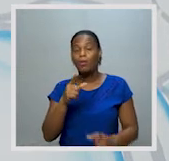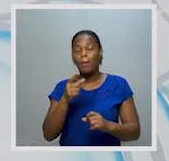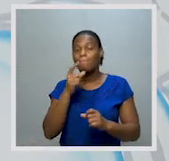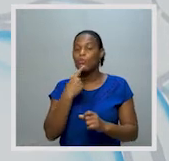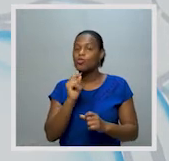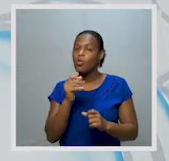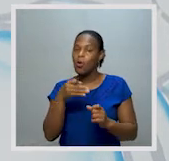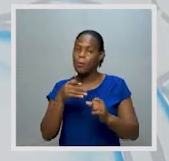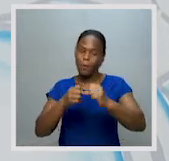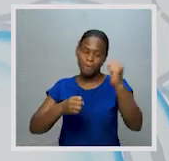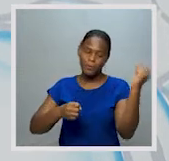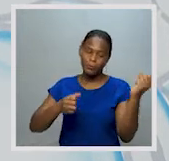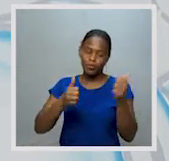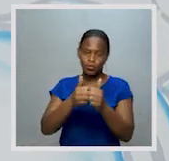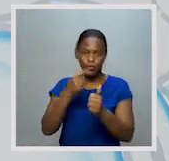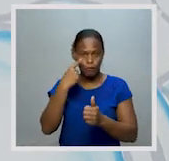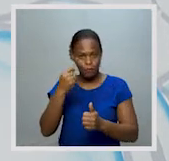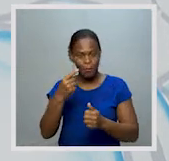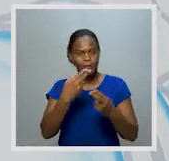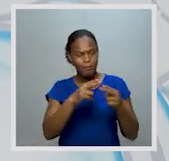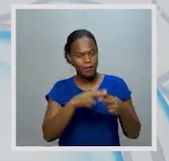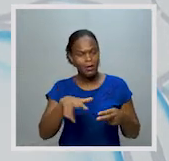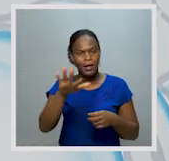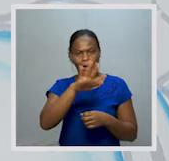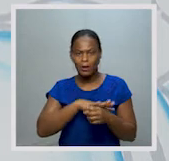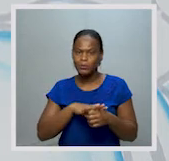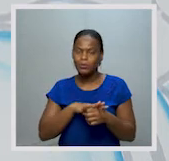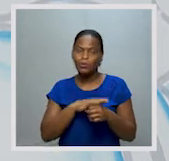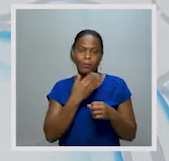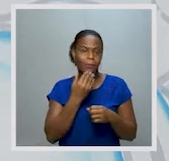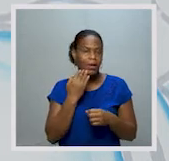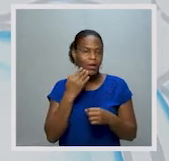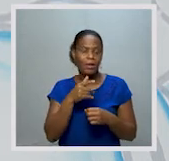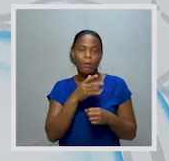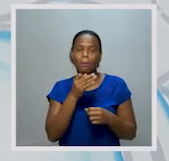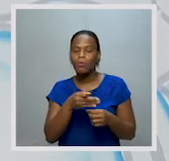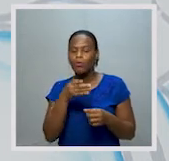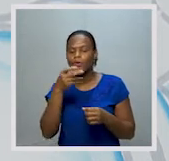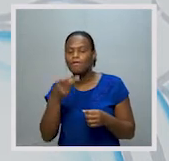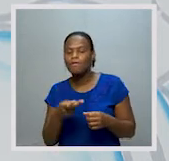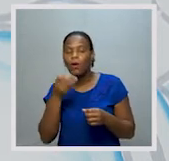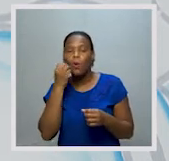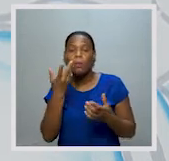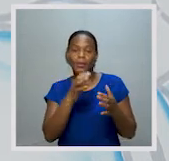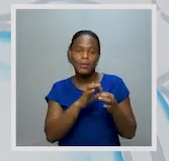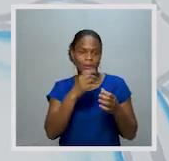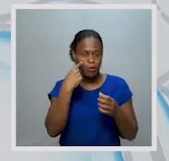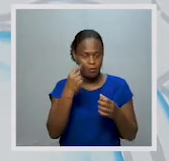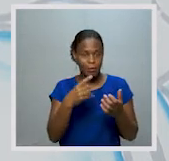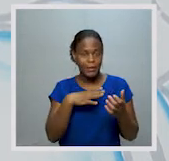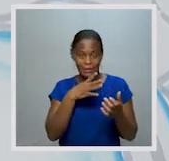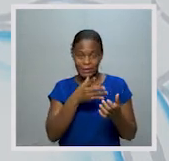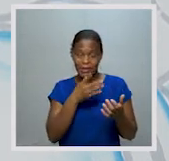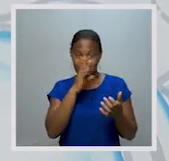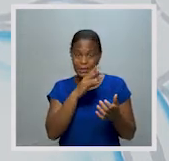verbos, nós temos diferentes casos consoante a sua posição em relação aos verbos. Ou